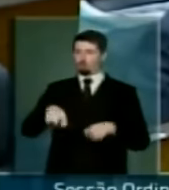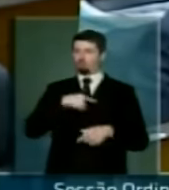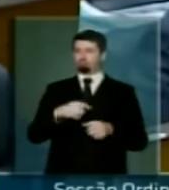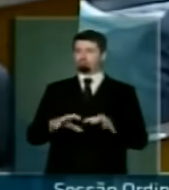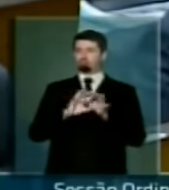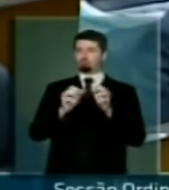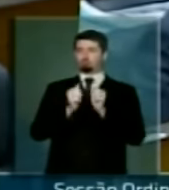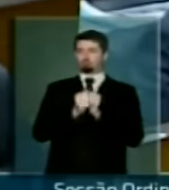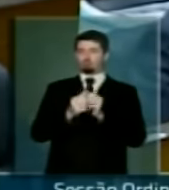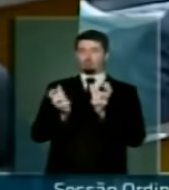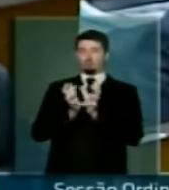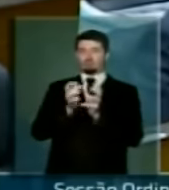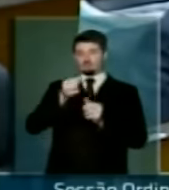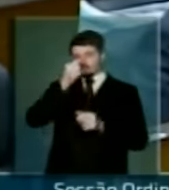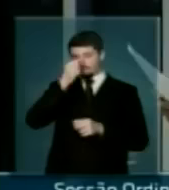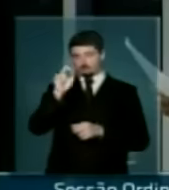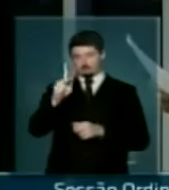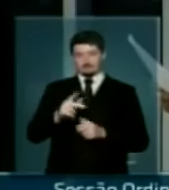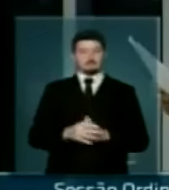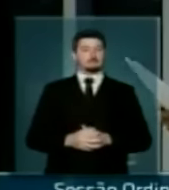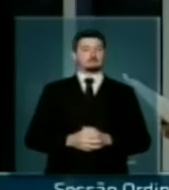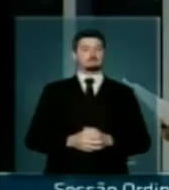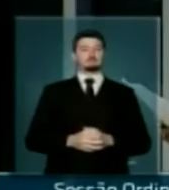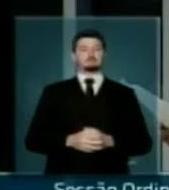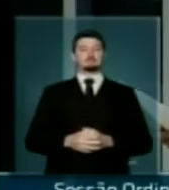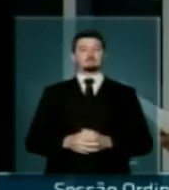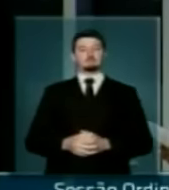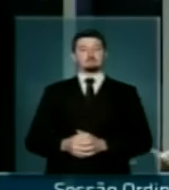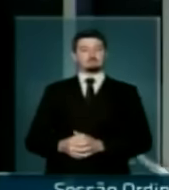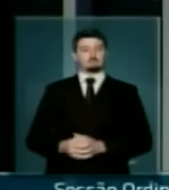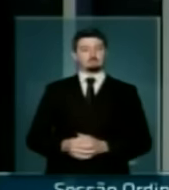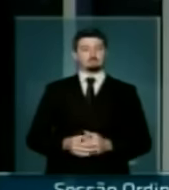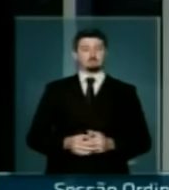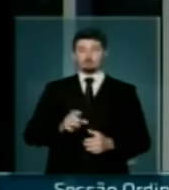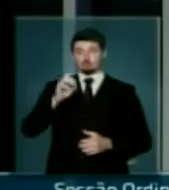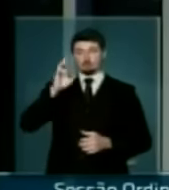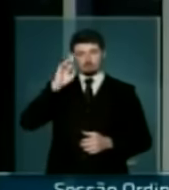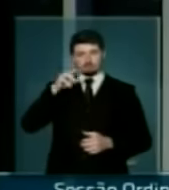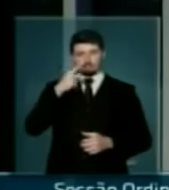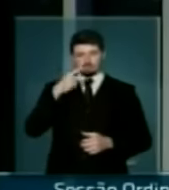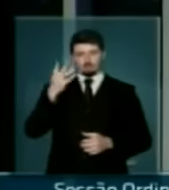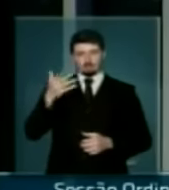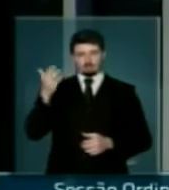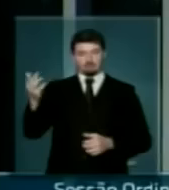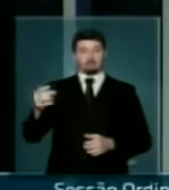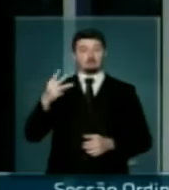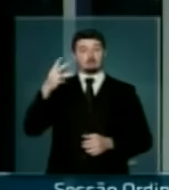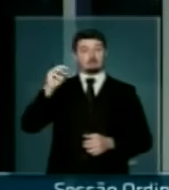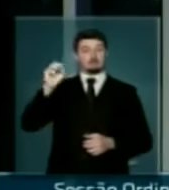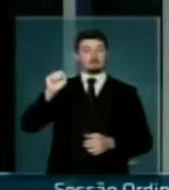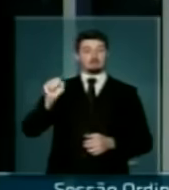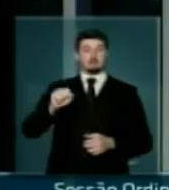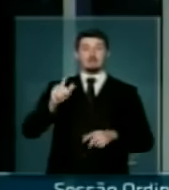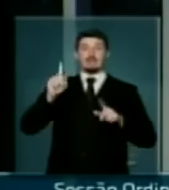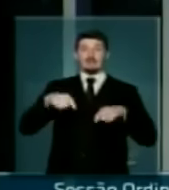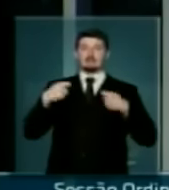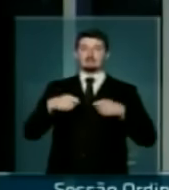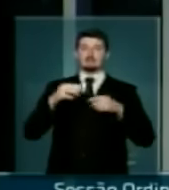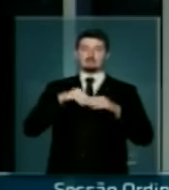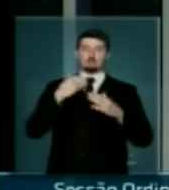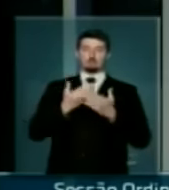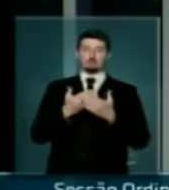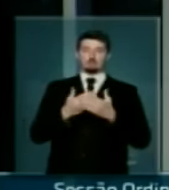com a bancada evangélica. Muito obrigado. Pastor, 30 segundos, me permite. Não, mas enquanto a Vossa Excelência fala da necessidade de Deus